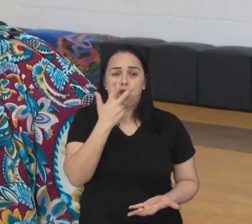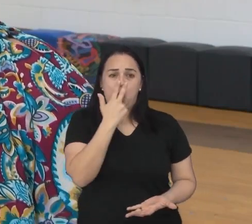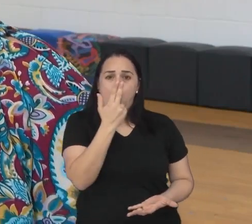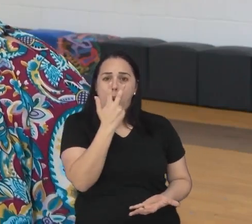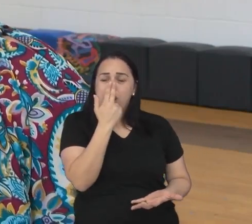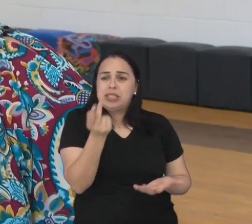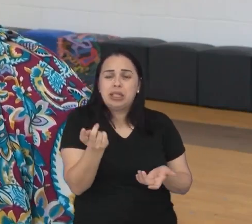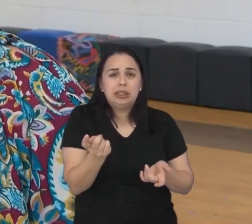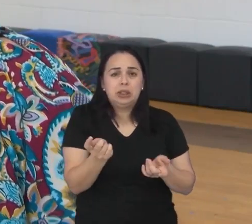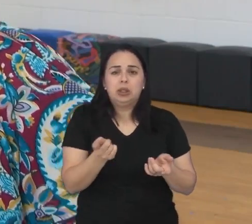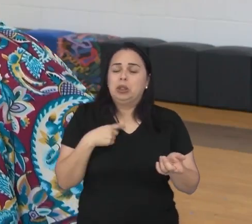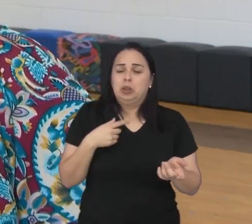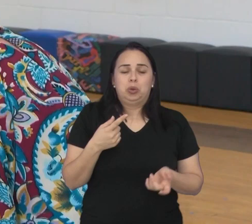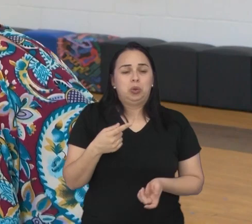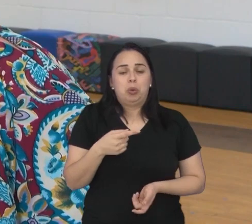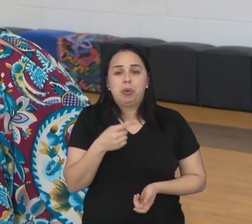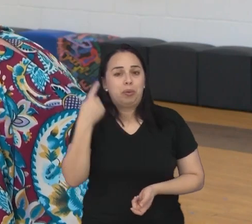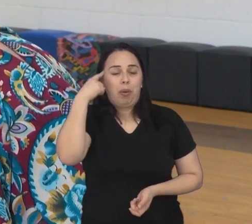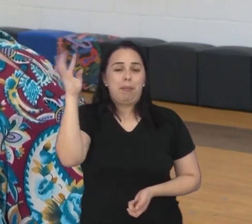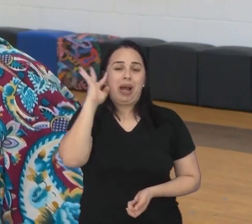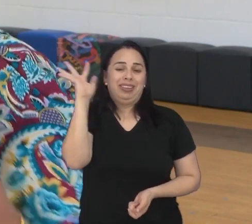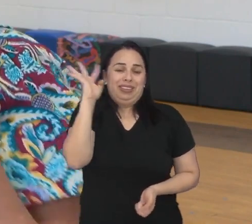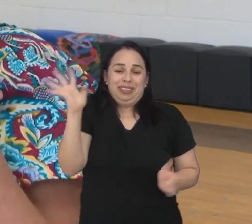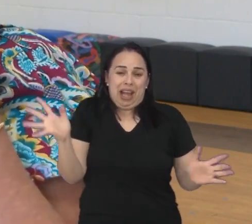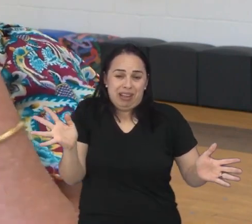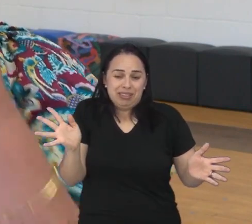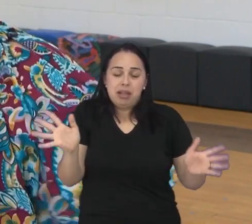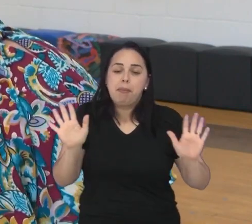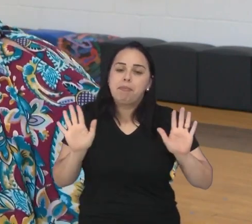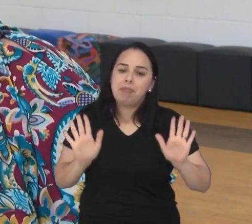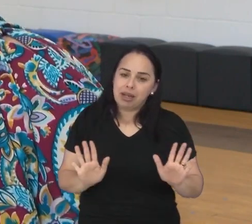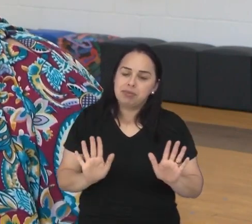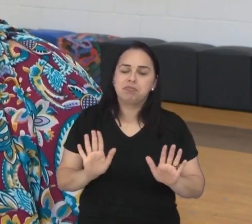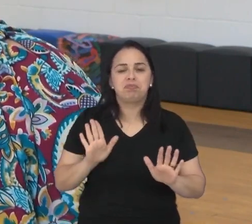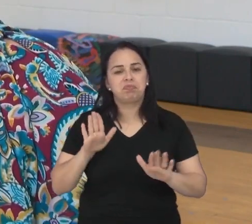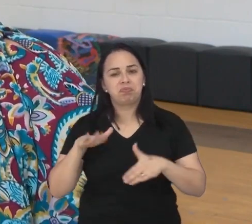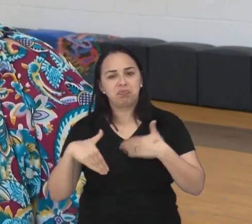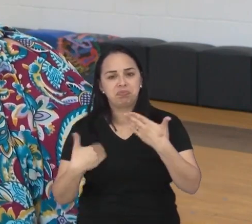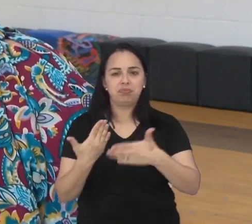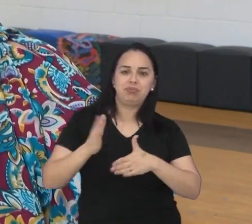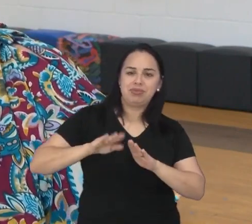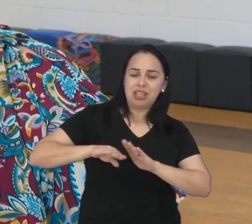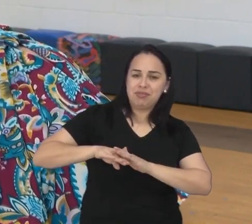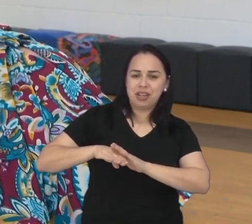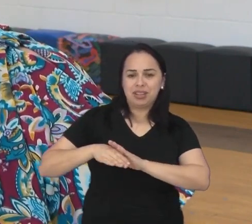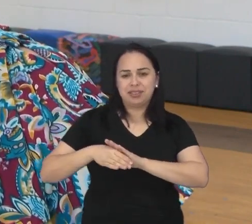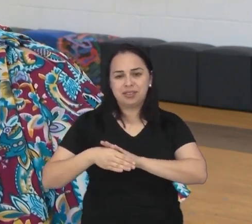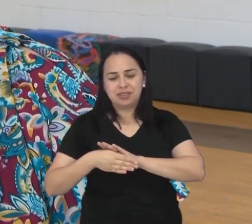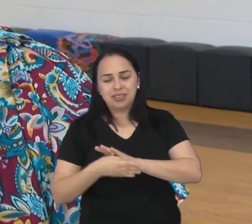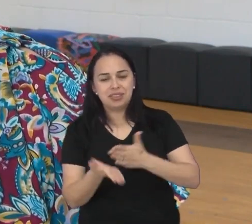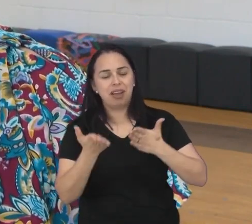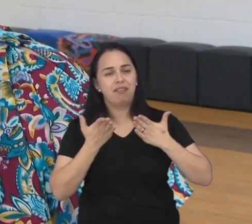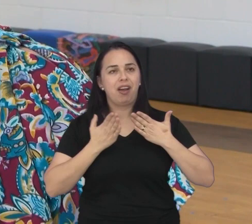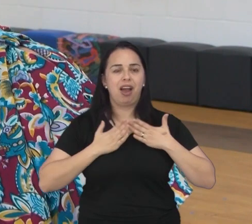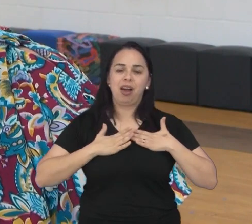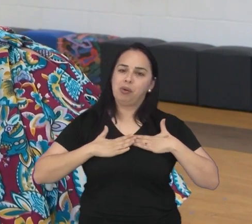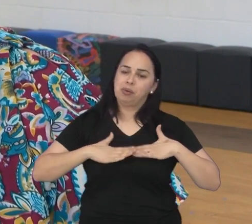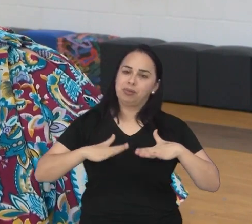né? Fala, nossa, está fugindo muito do meu roteiro, né? Mas depois, com o tempo, a gente